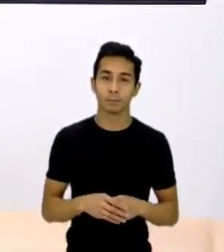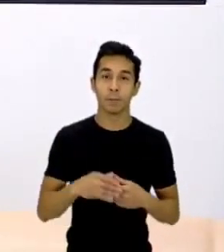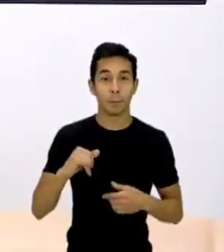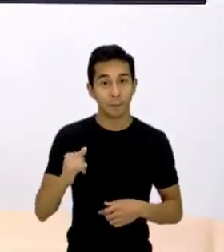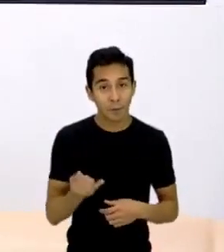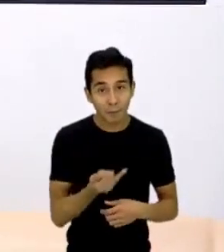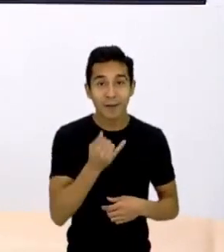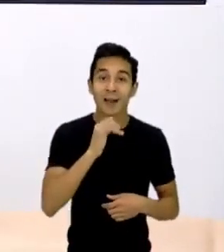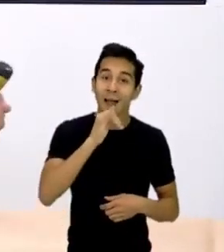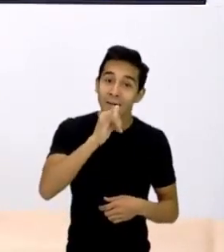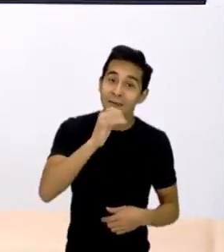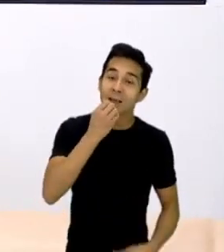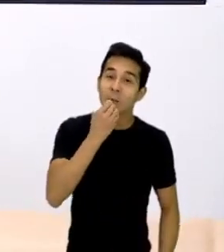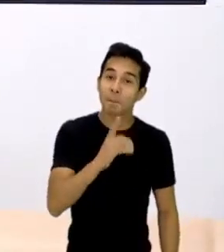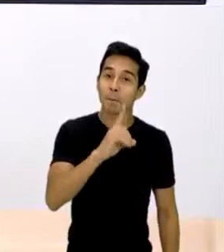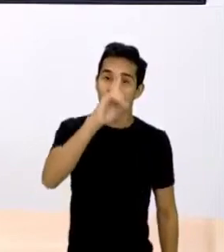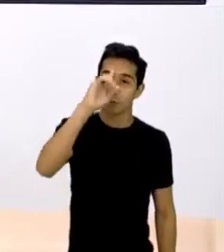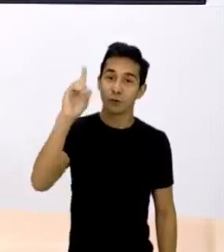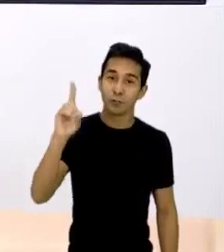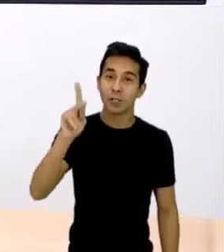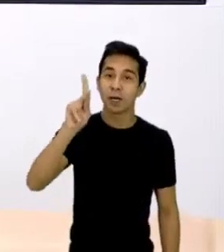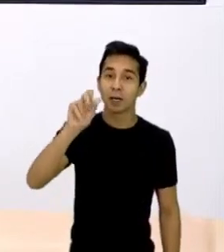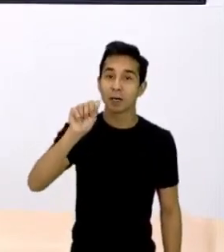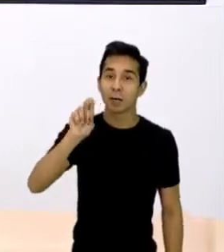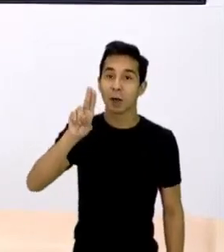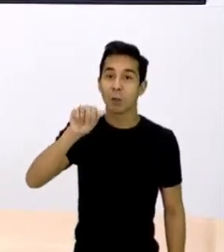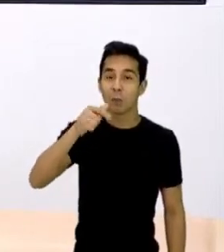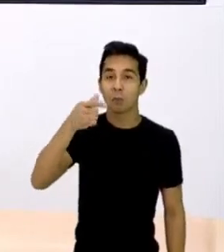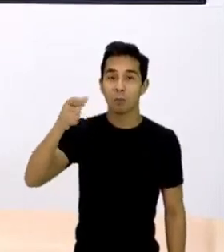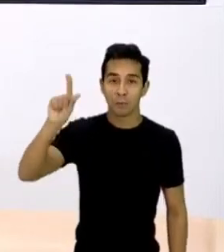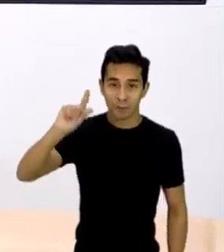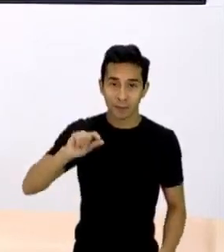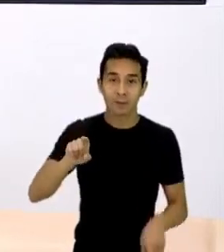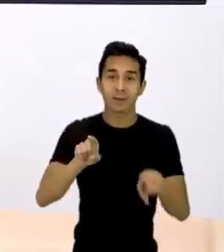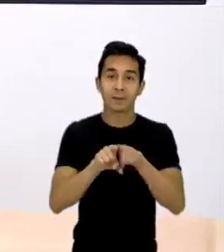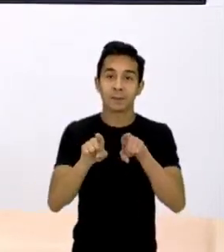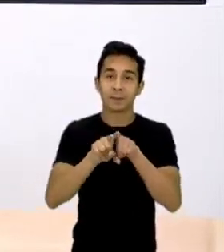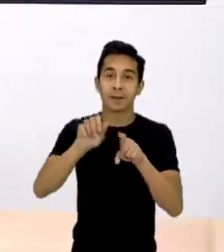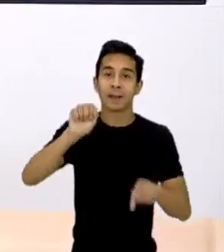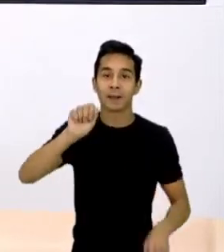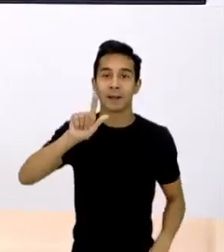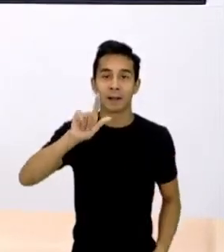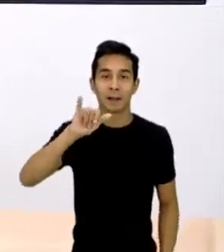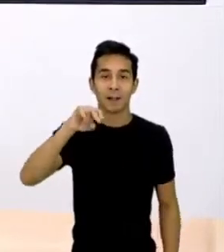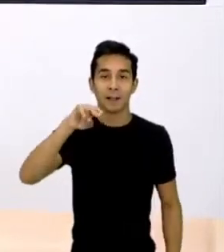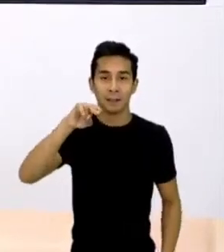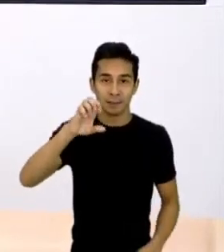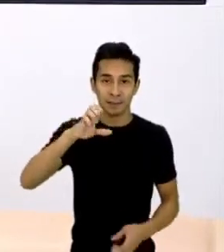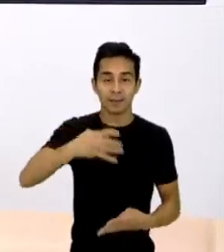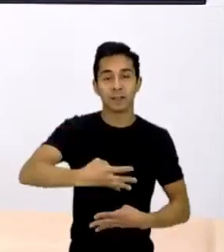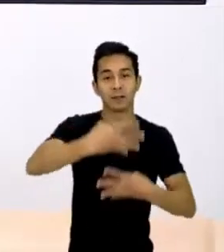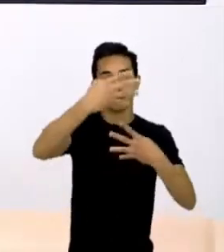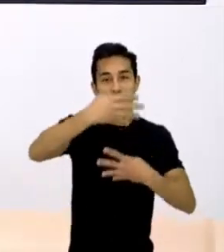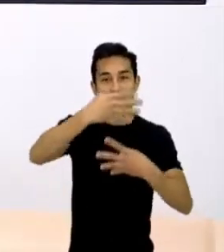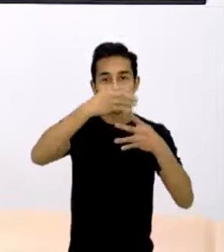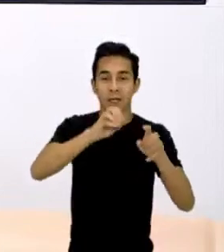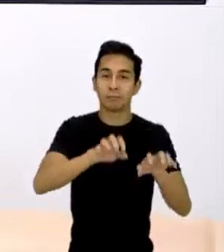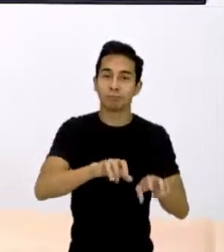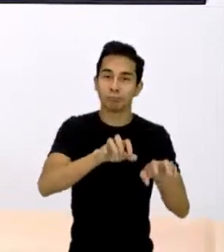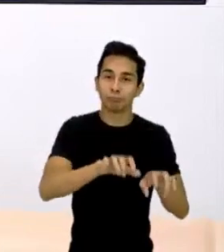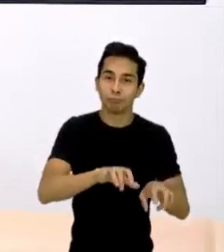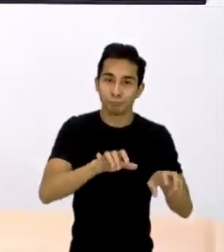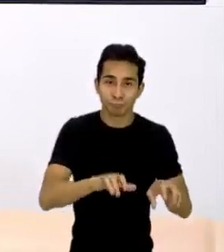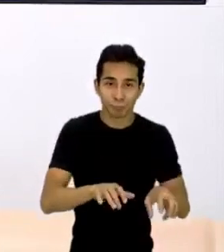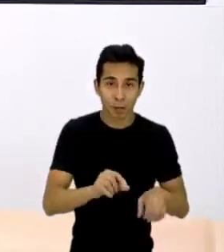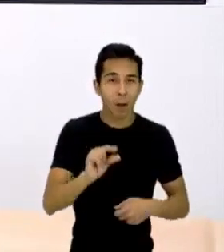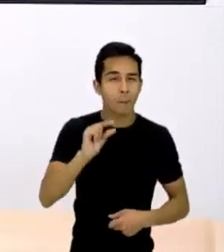para o Cauã, já quero falar um bom dia para a Aline, que estão aqui no chat interagindo já. Já é hora de vocês entrarem